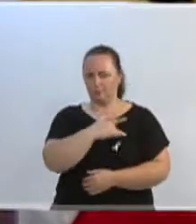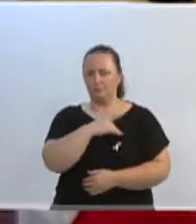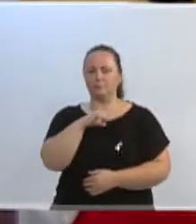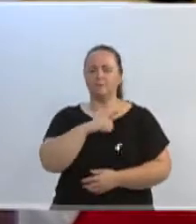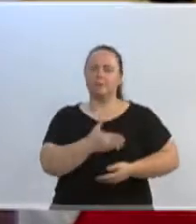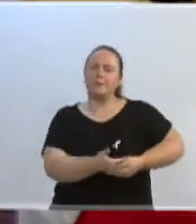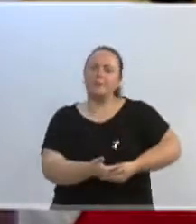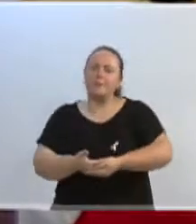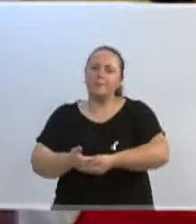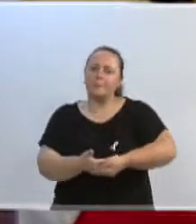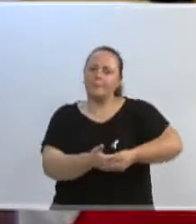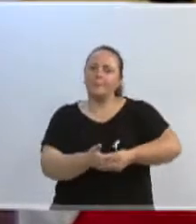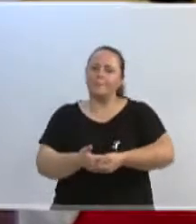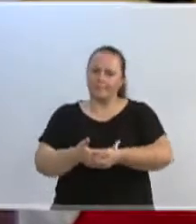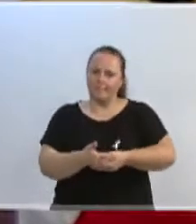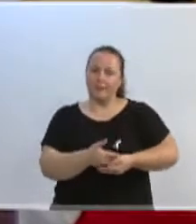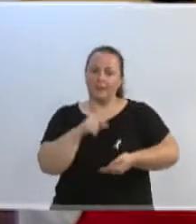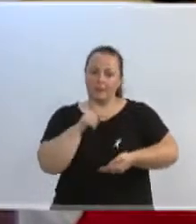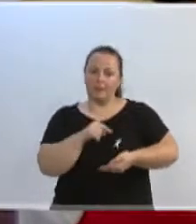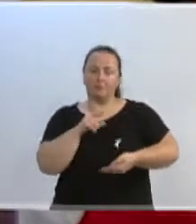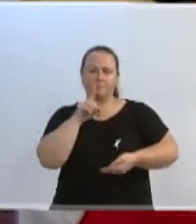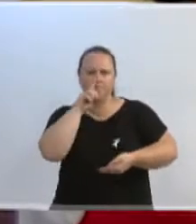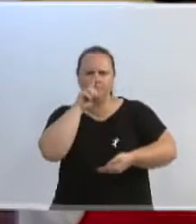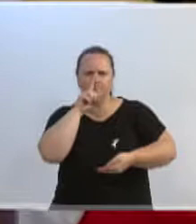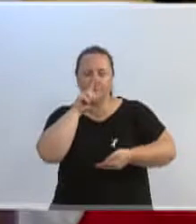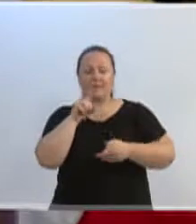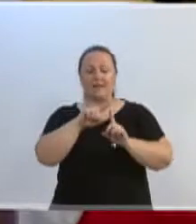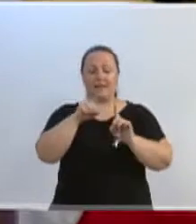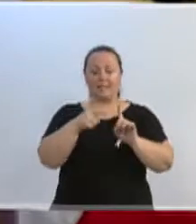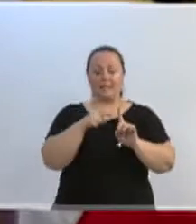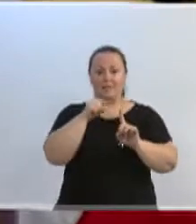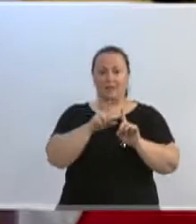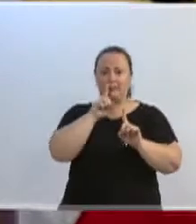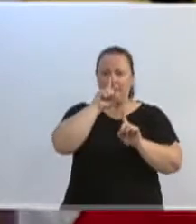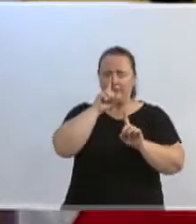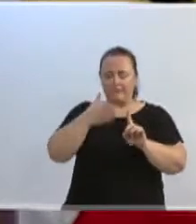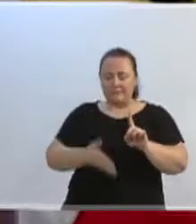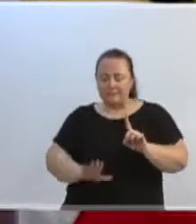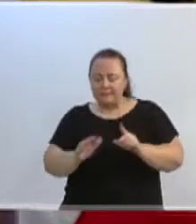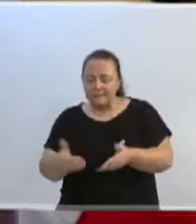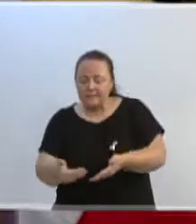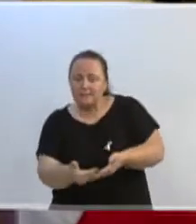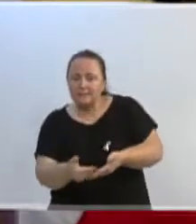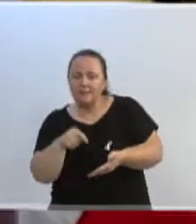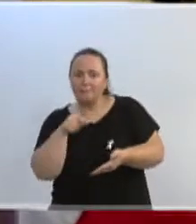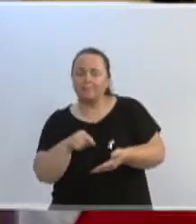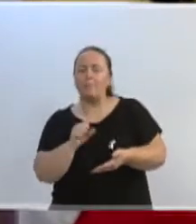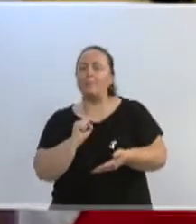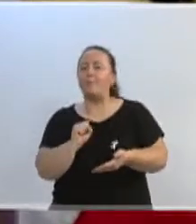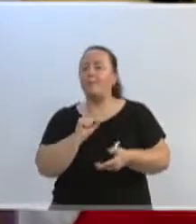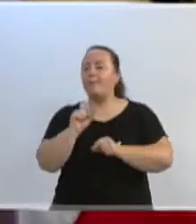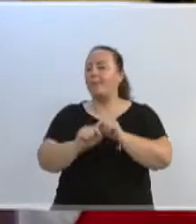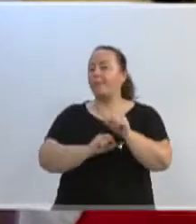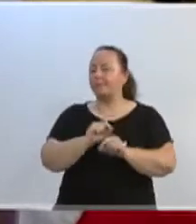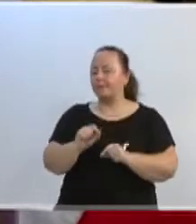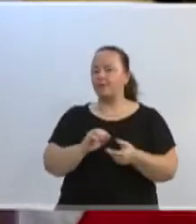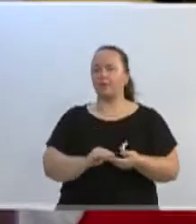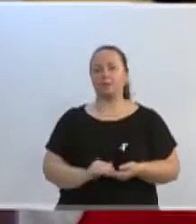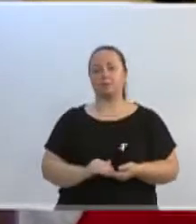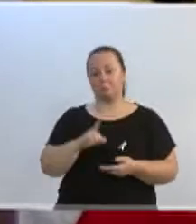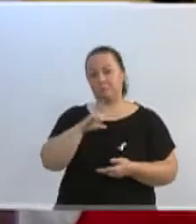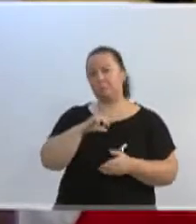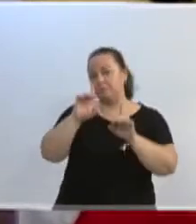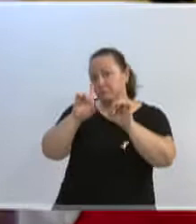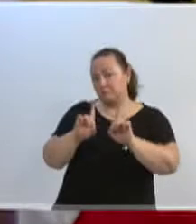bebês recém-nascidos de alto risco. Então, assim, a partir do momento que esse bebê ele apresenta uma